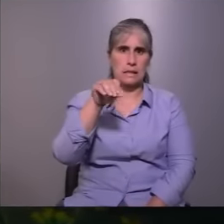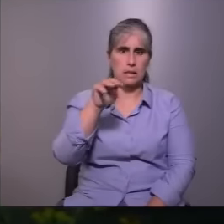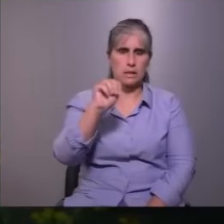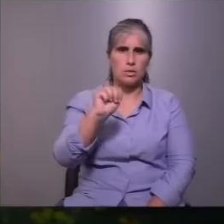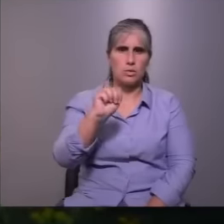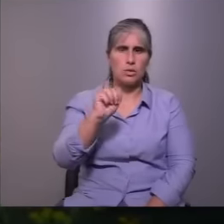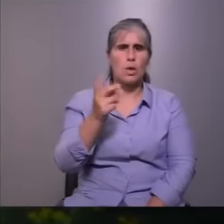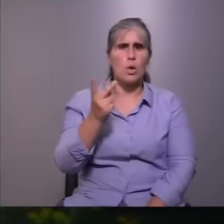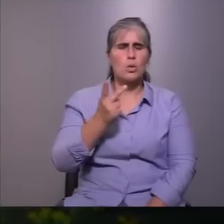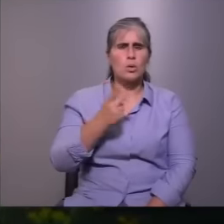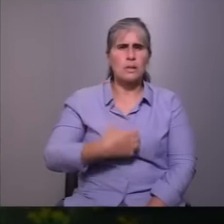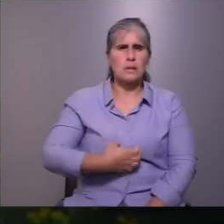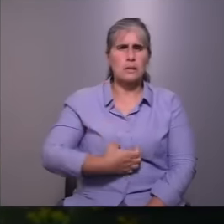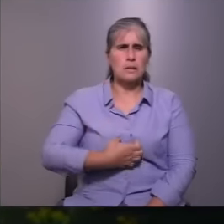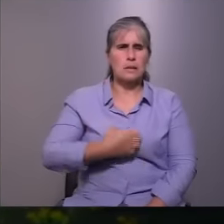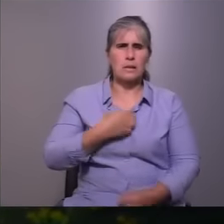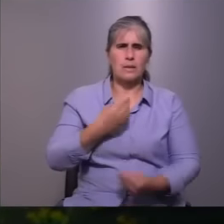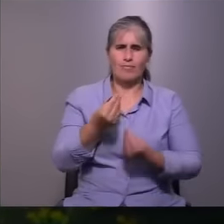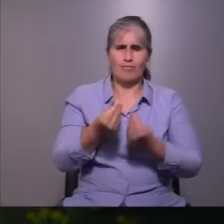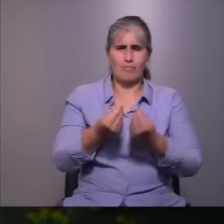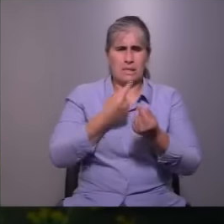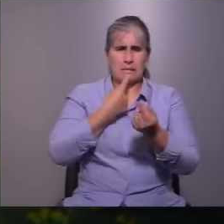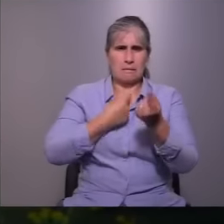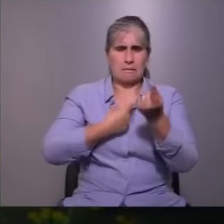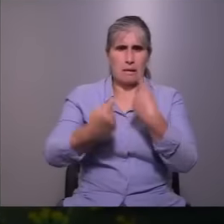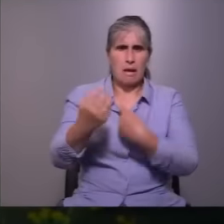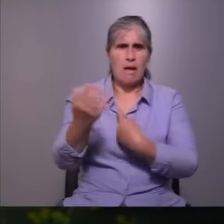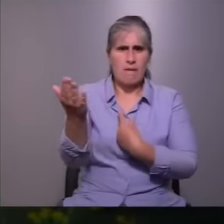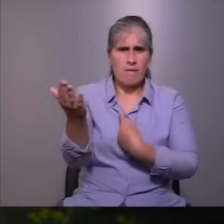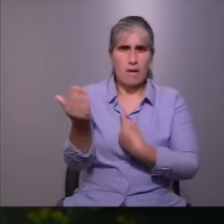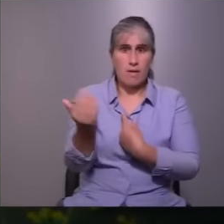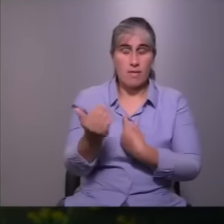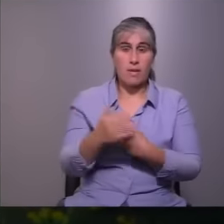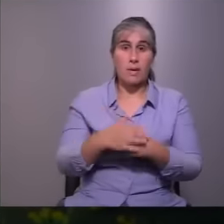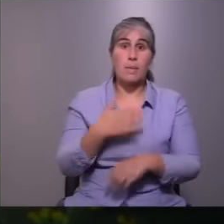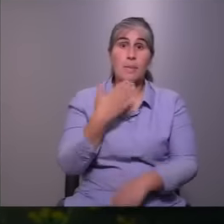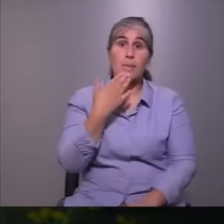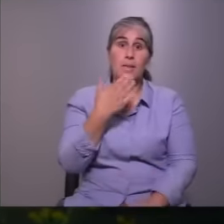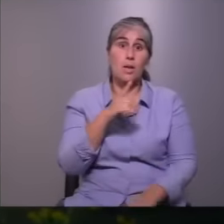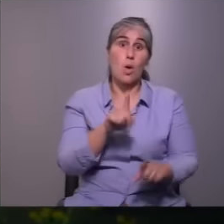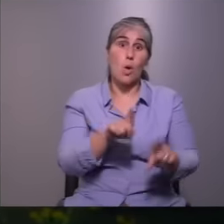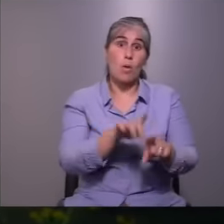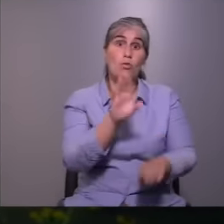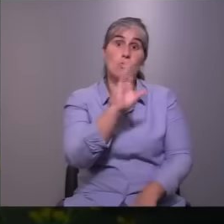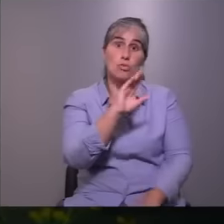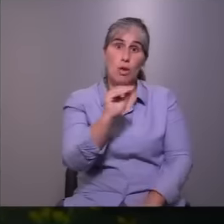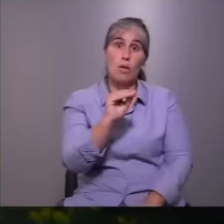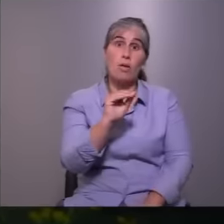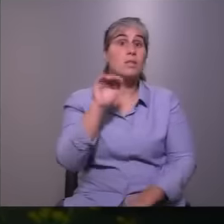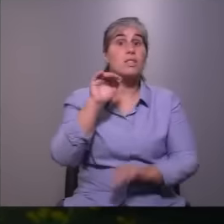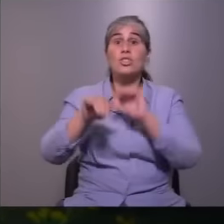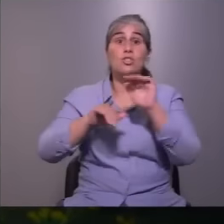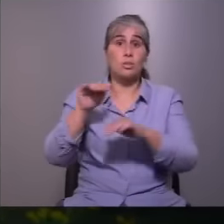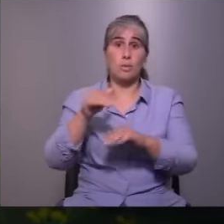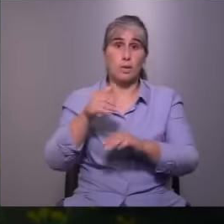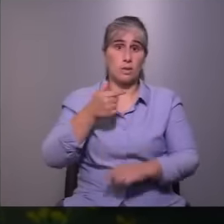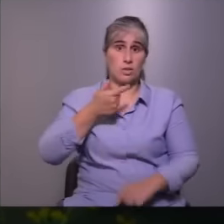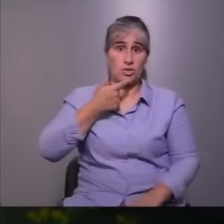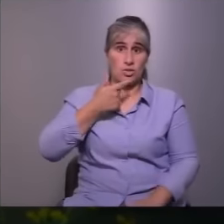João, num lugar chamado Valinhos, e sentindo que alguma coisa de sobrenatural se